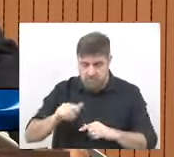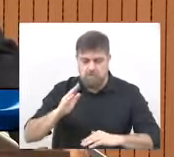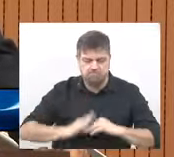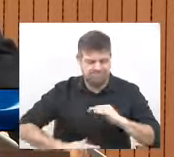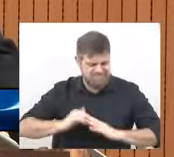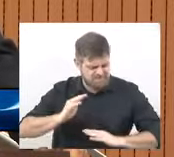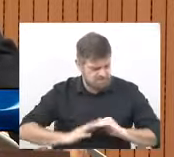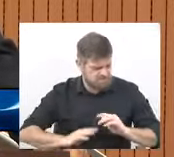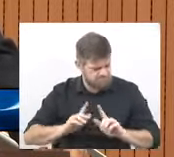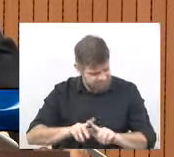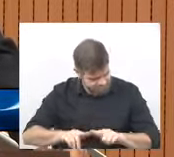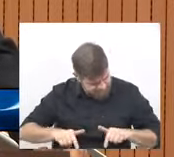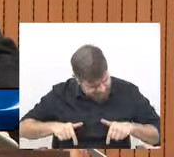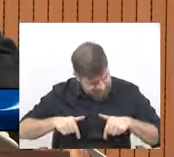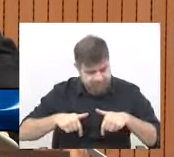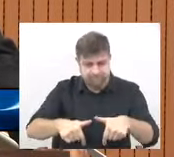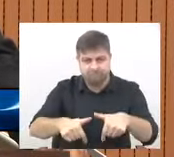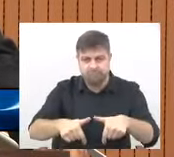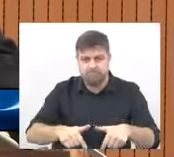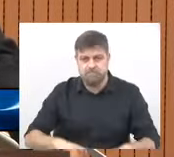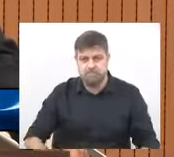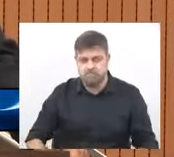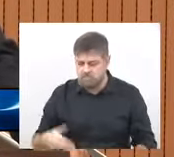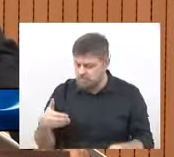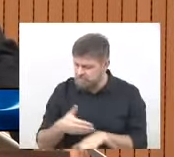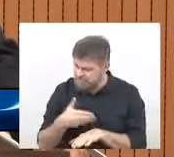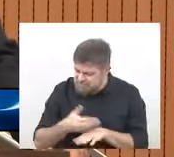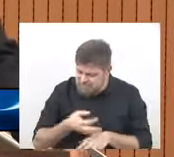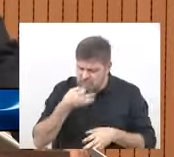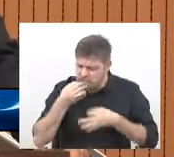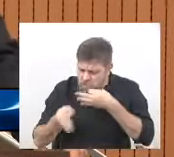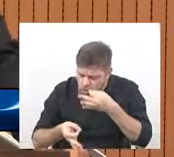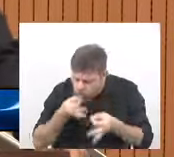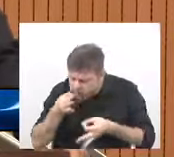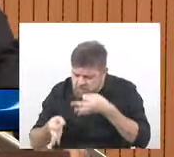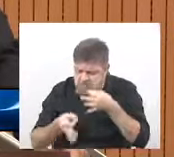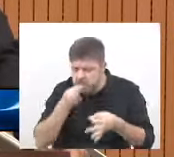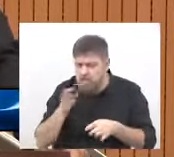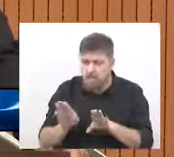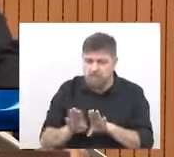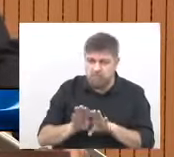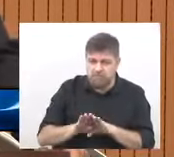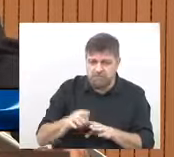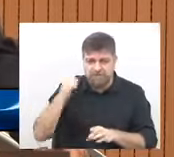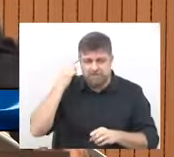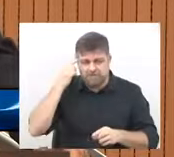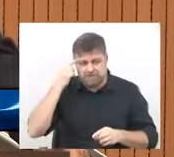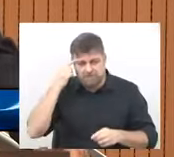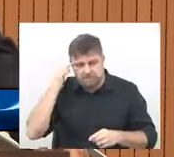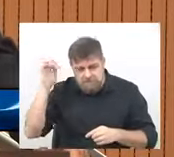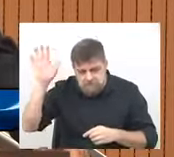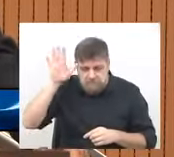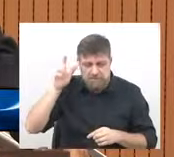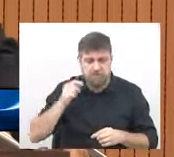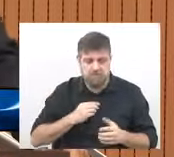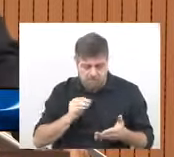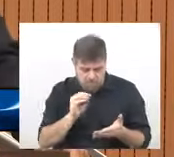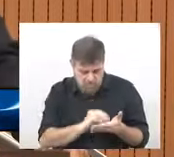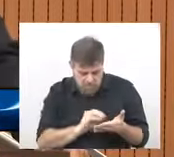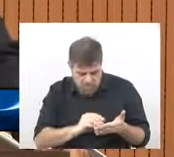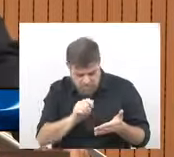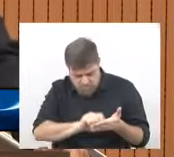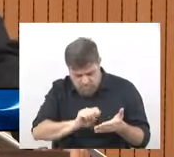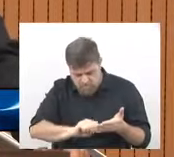muita dedicação, com muita participação, tanto nos, na relatoria de pareceres, mas também